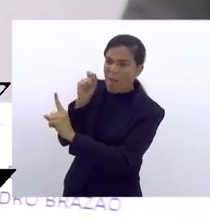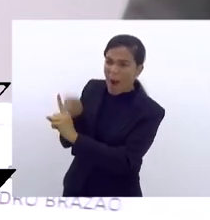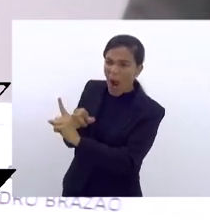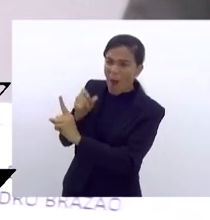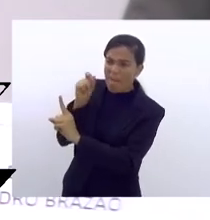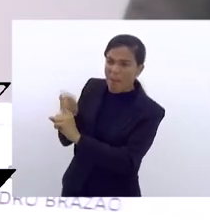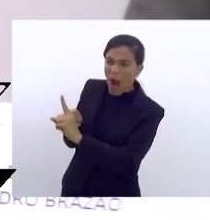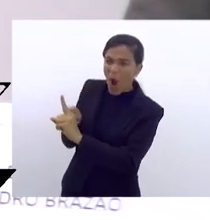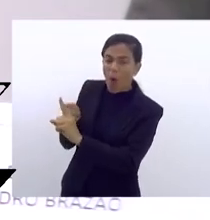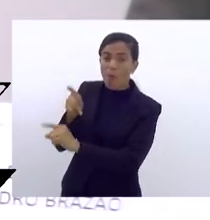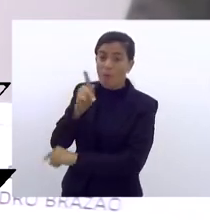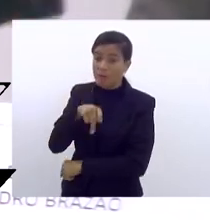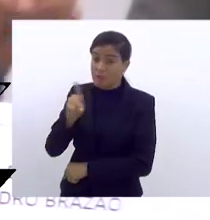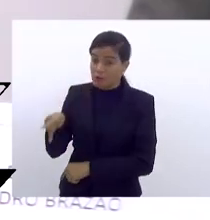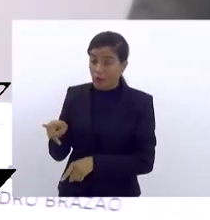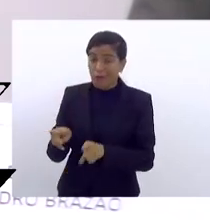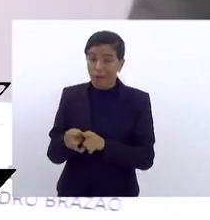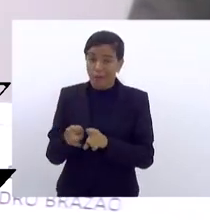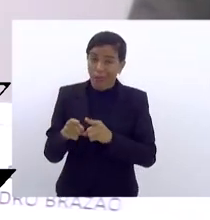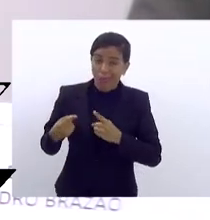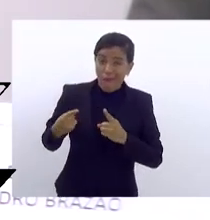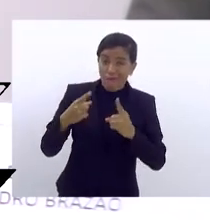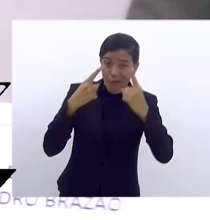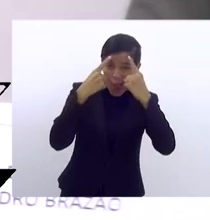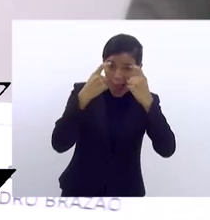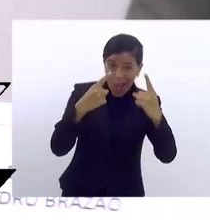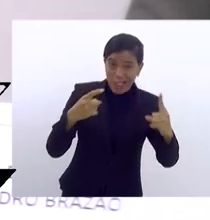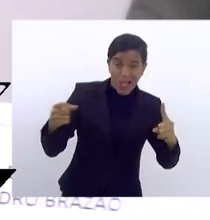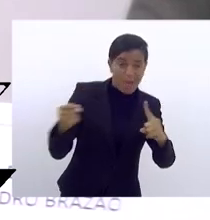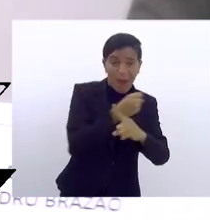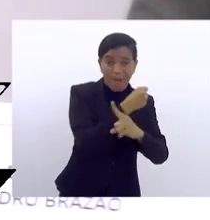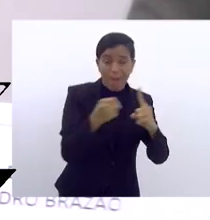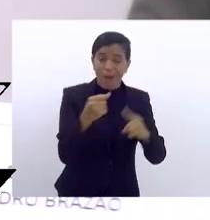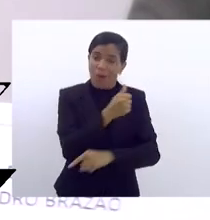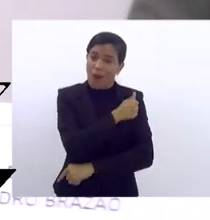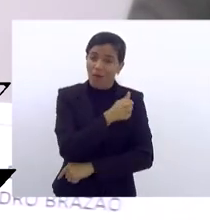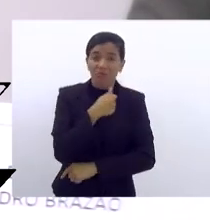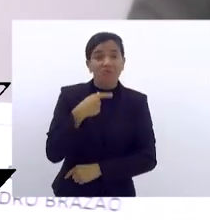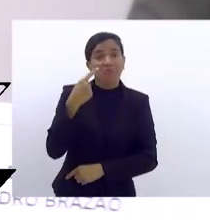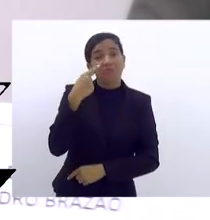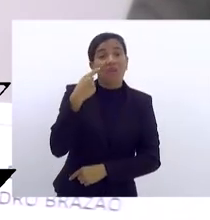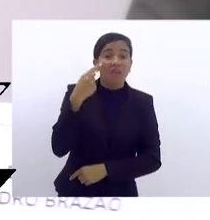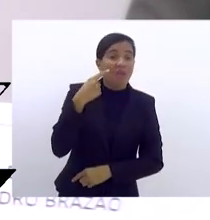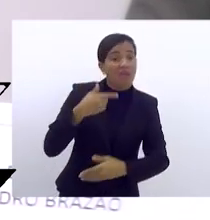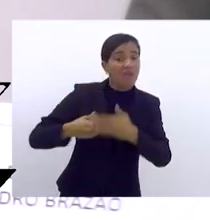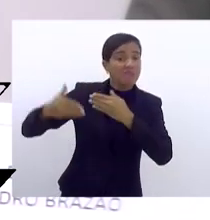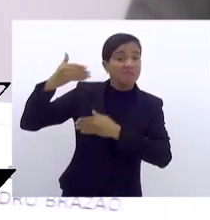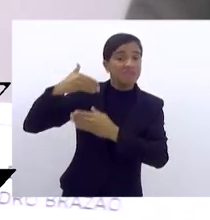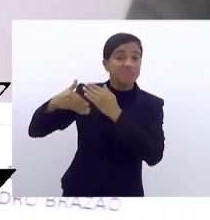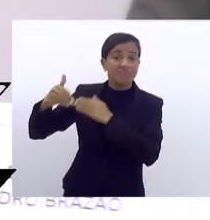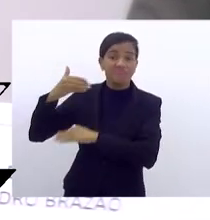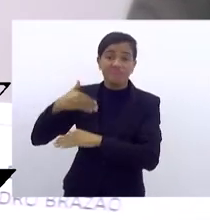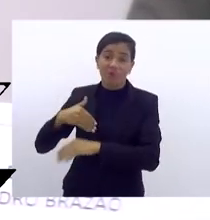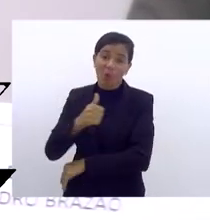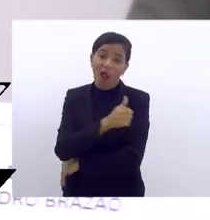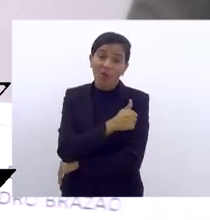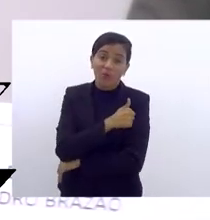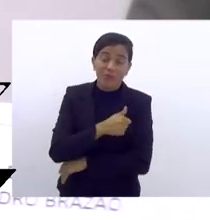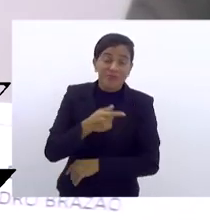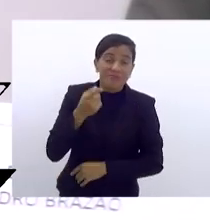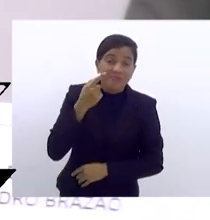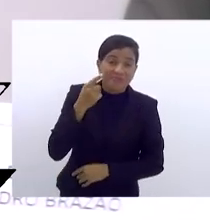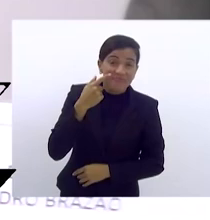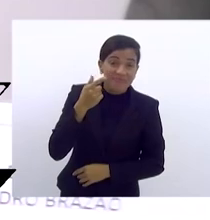agride os alunos que comete violência se verificar o histórico desse aluno é um histórico